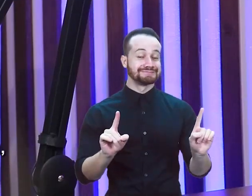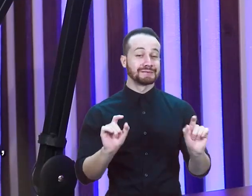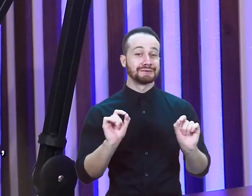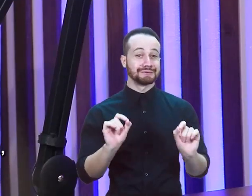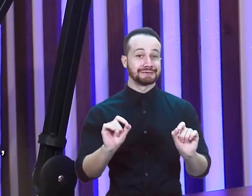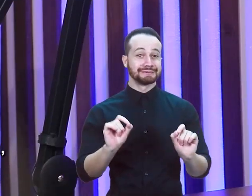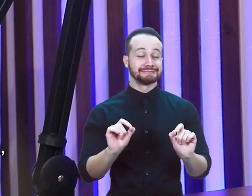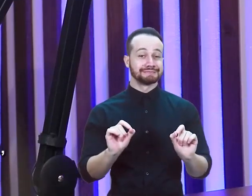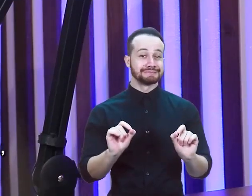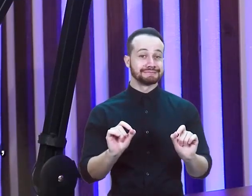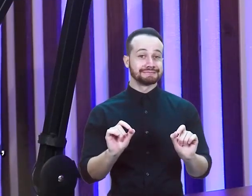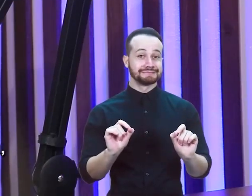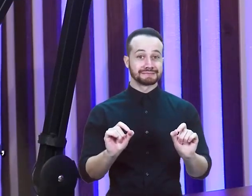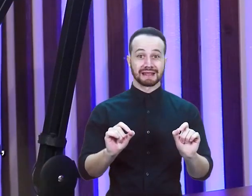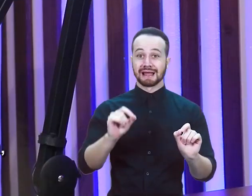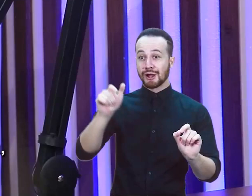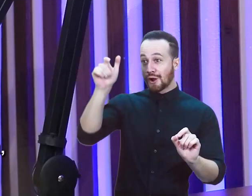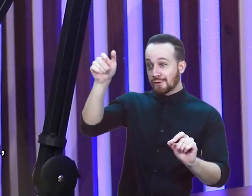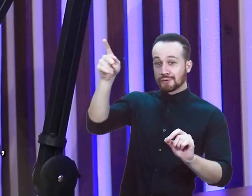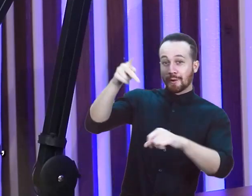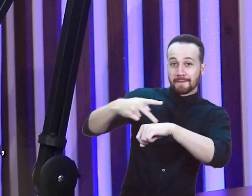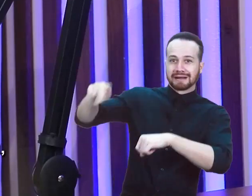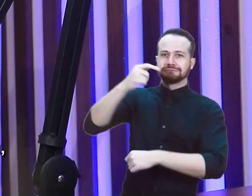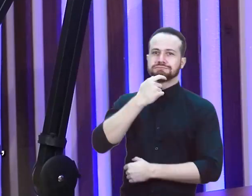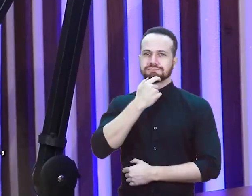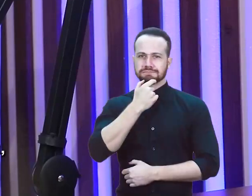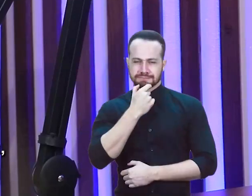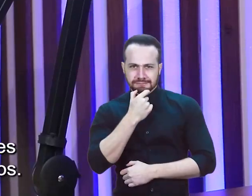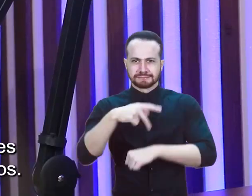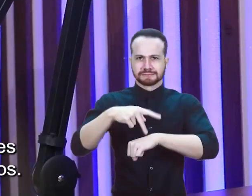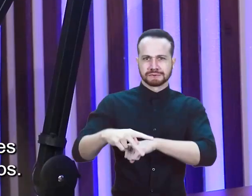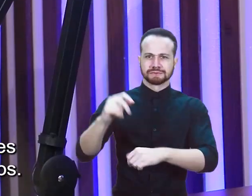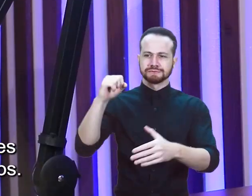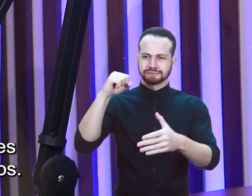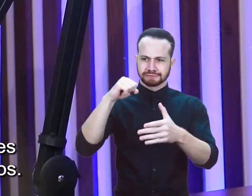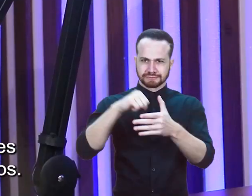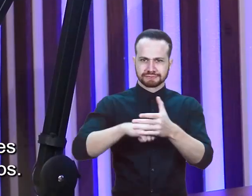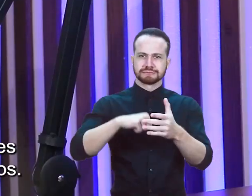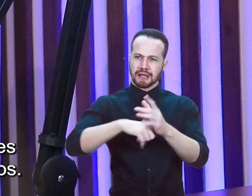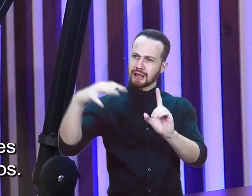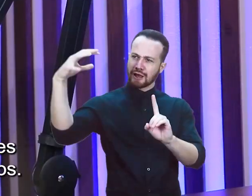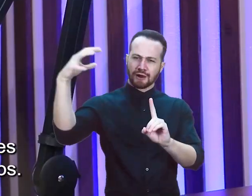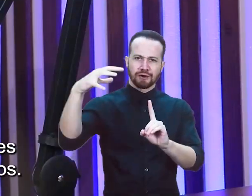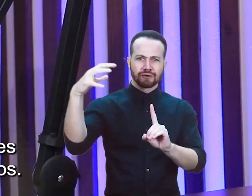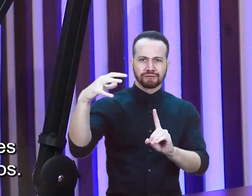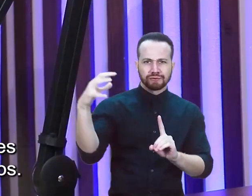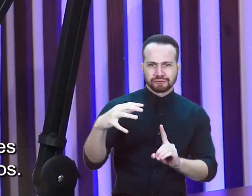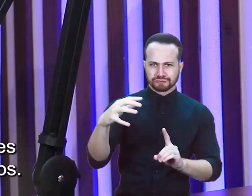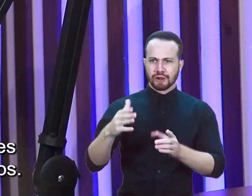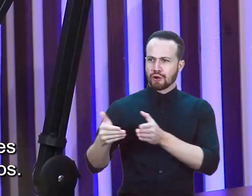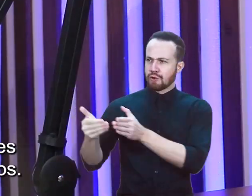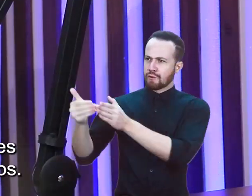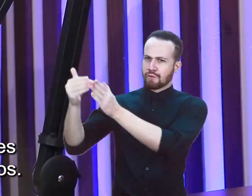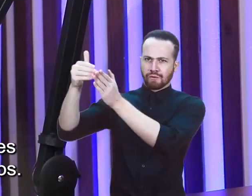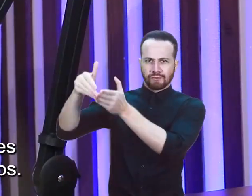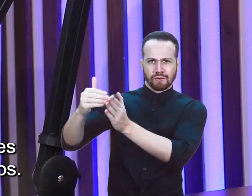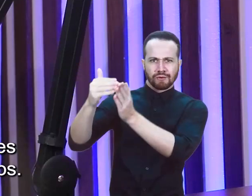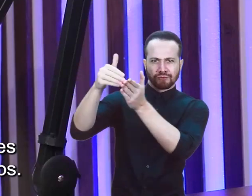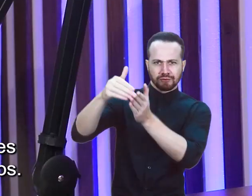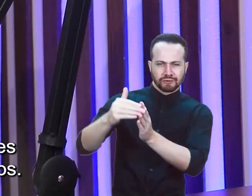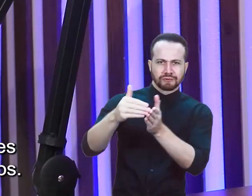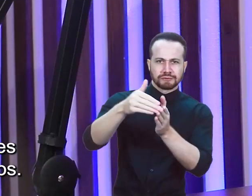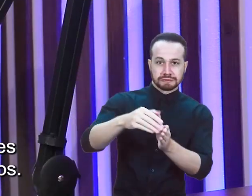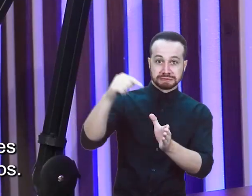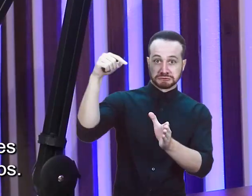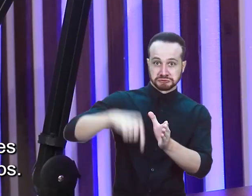forças da Inglaterra. Né, que a Inglaterra começa a afundar, né, os navios, como eles